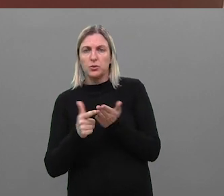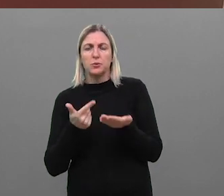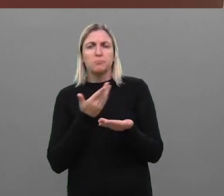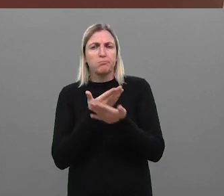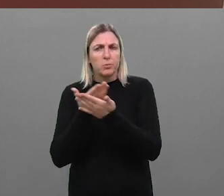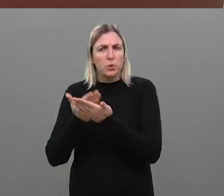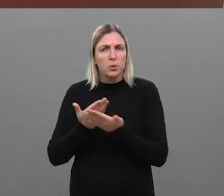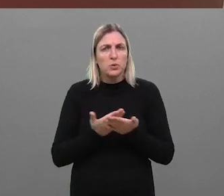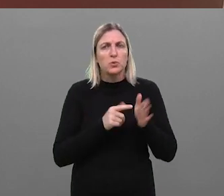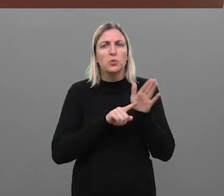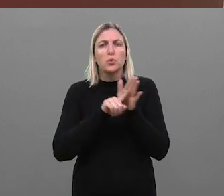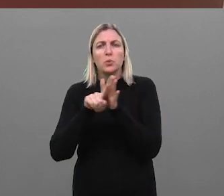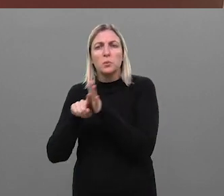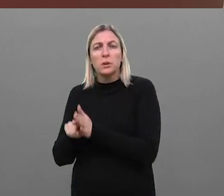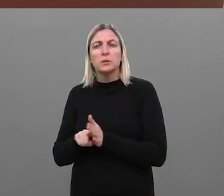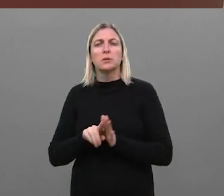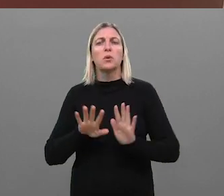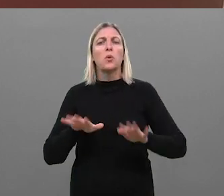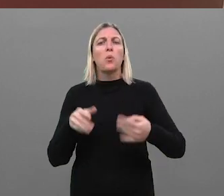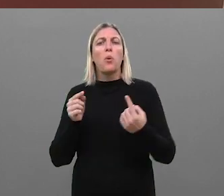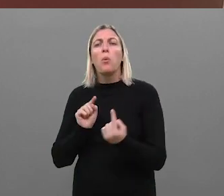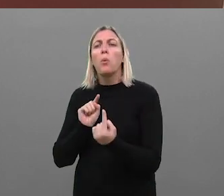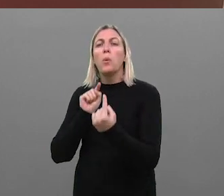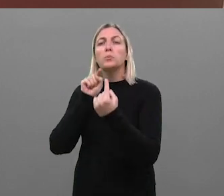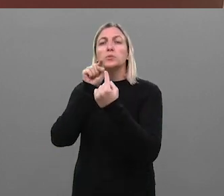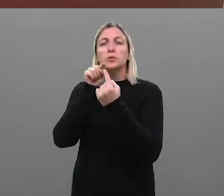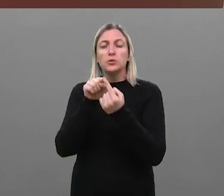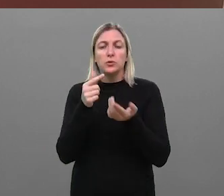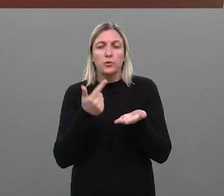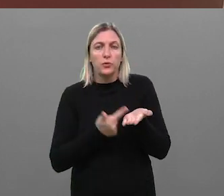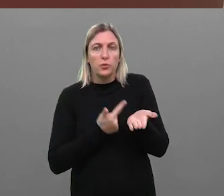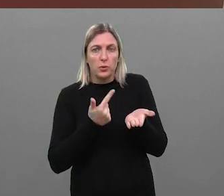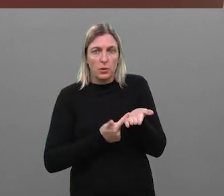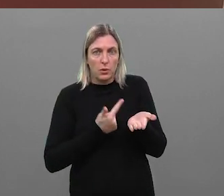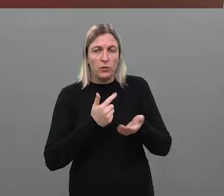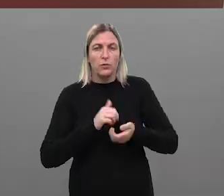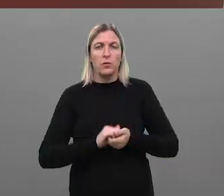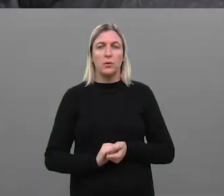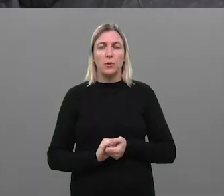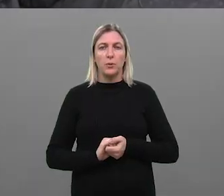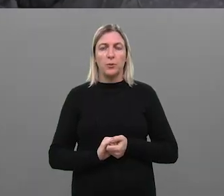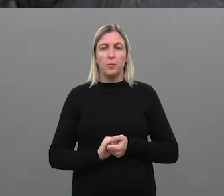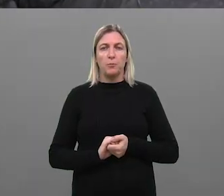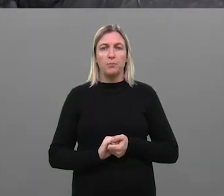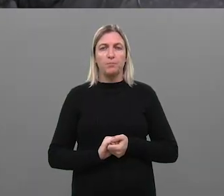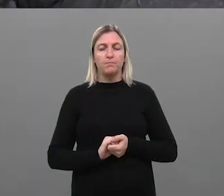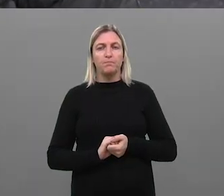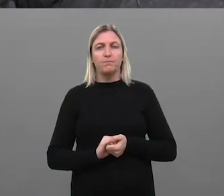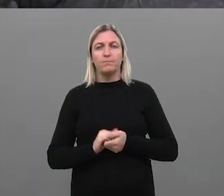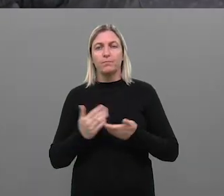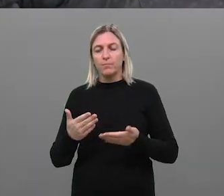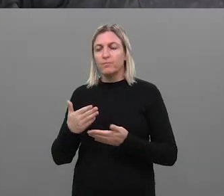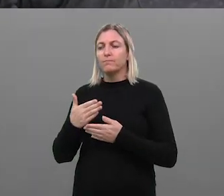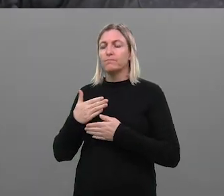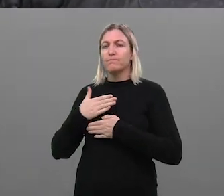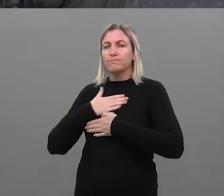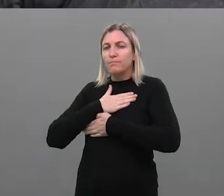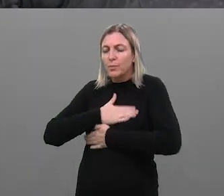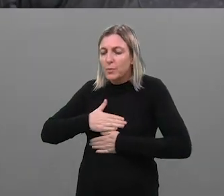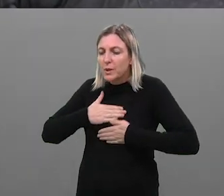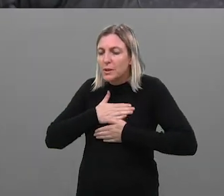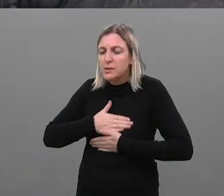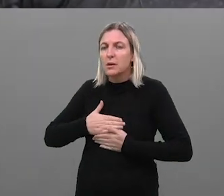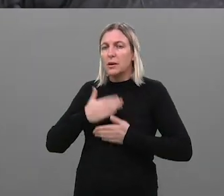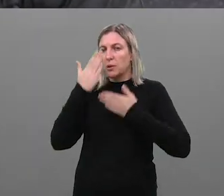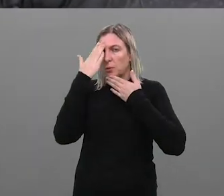objetivo ou e o que o leitor vai encontrar neste livro saudações Cris Obrigado à TV Câmara